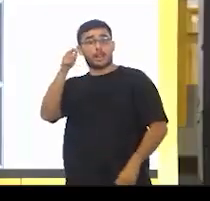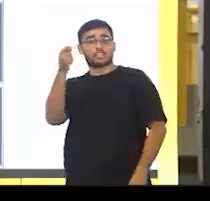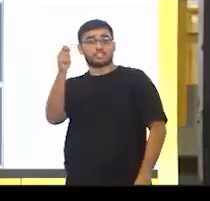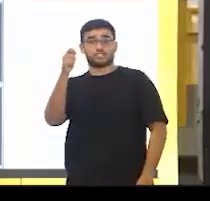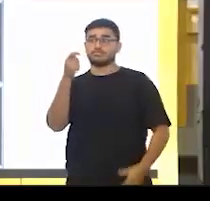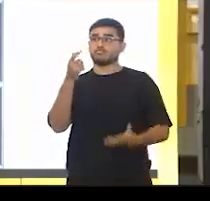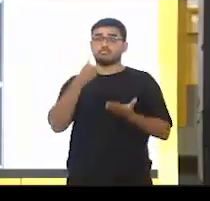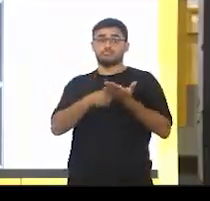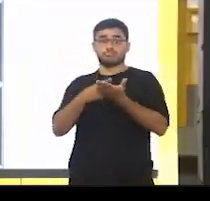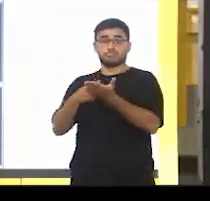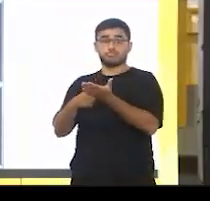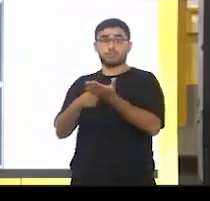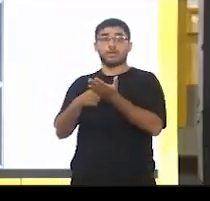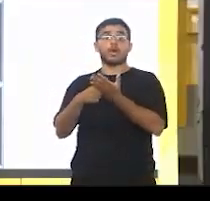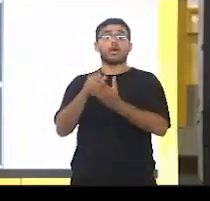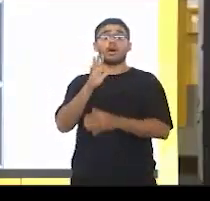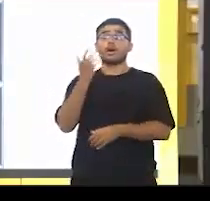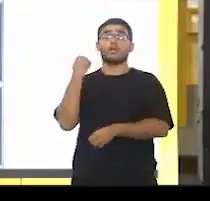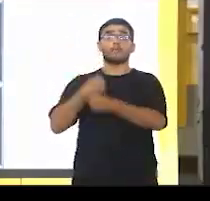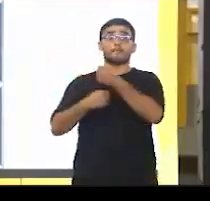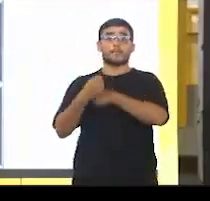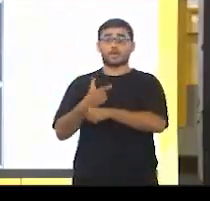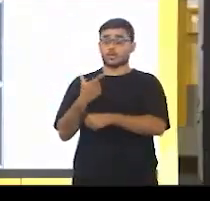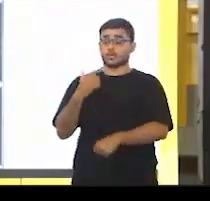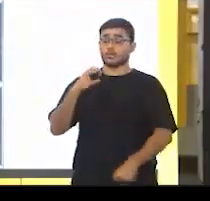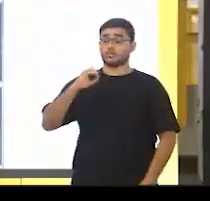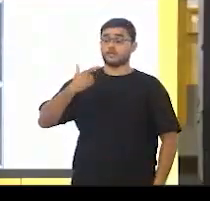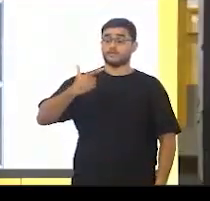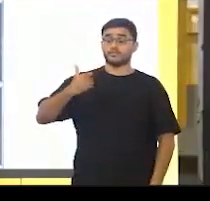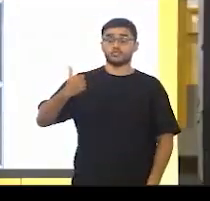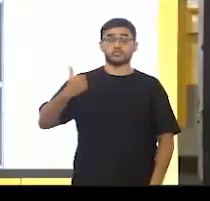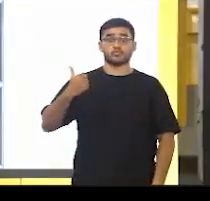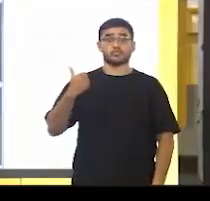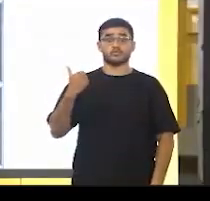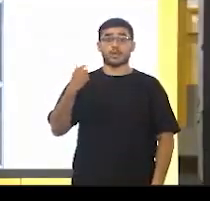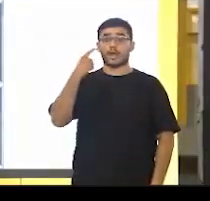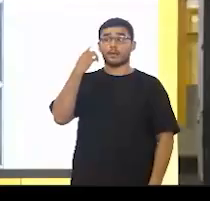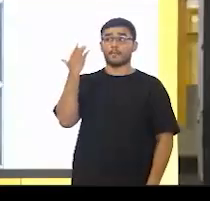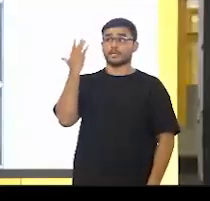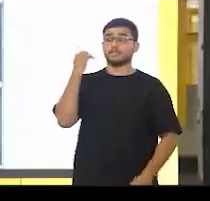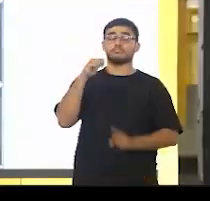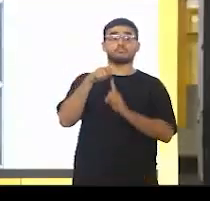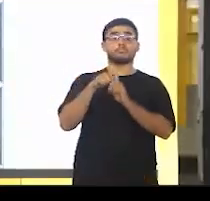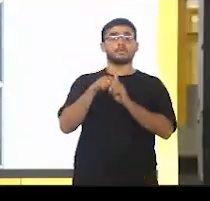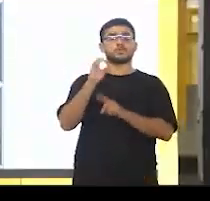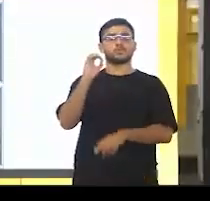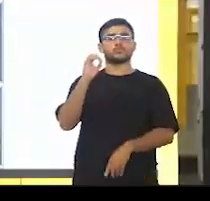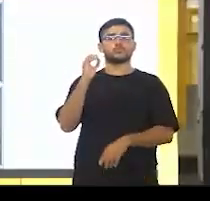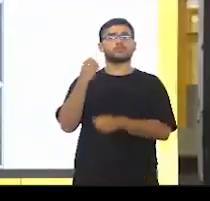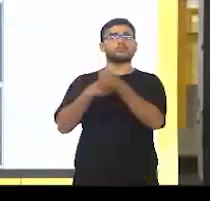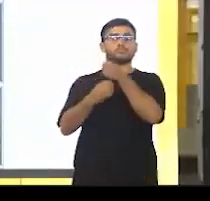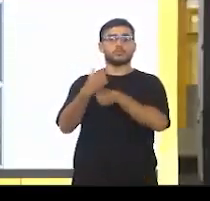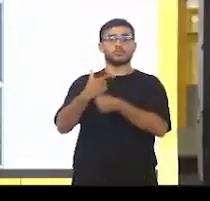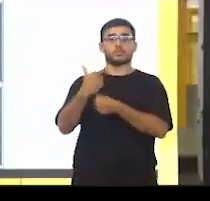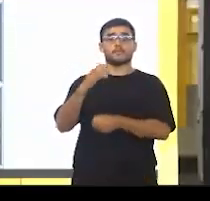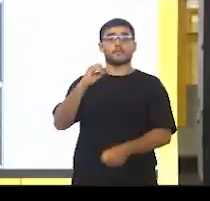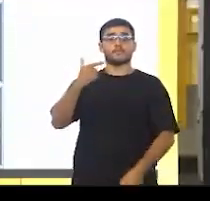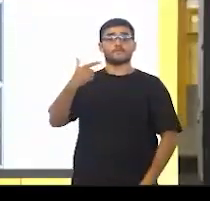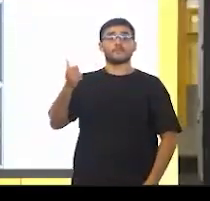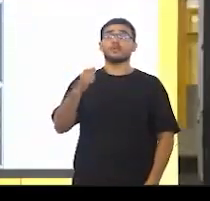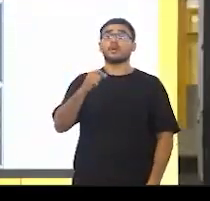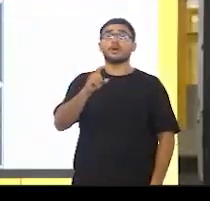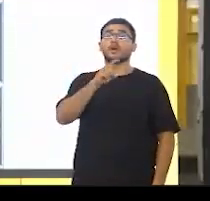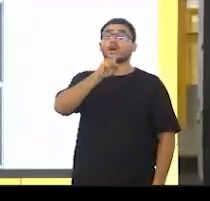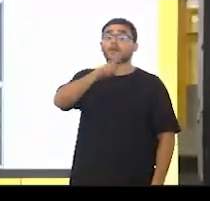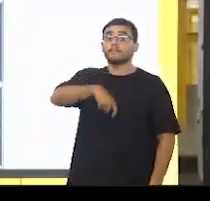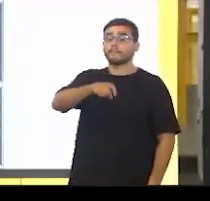de 2021, a redução da TEC é um antigo desejo do Brasil que pretende abrir